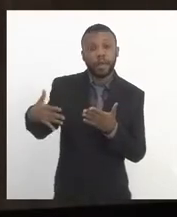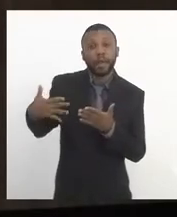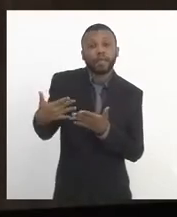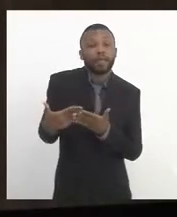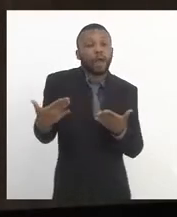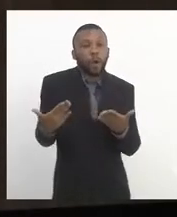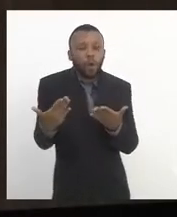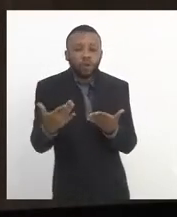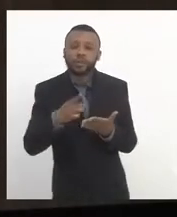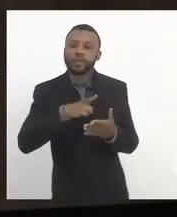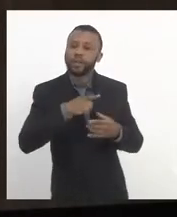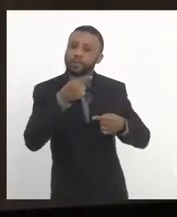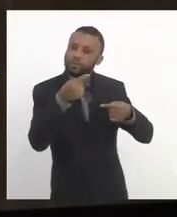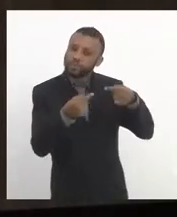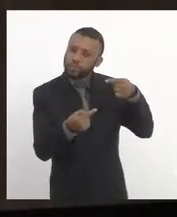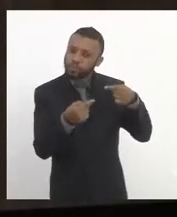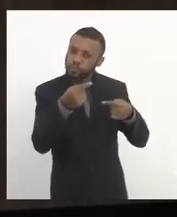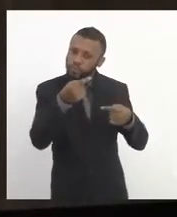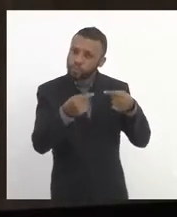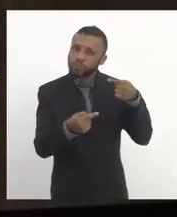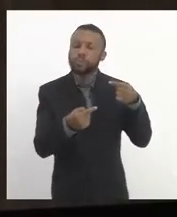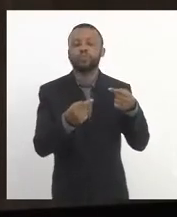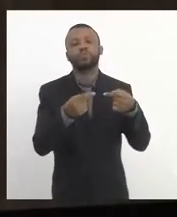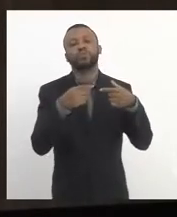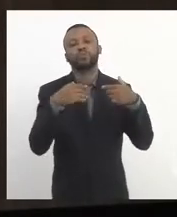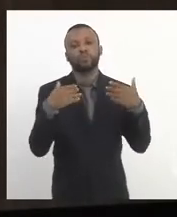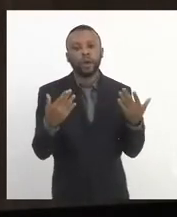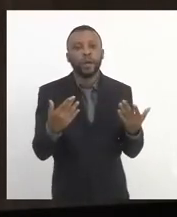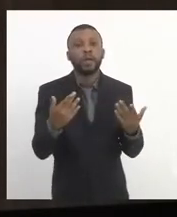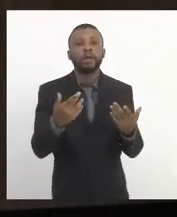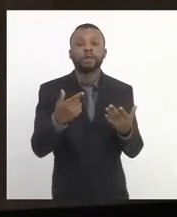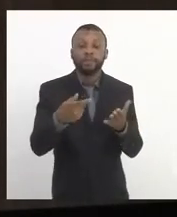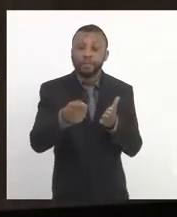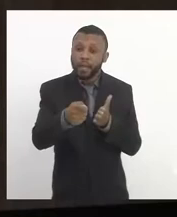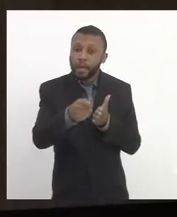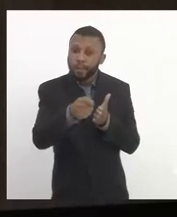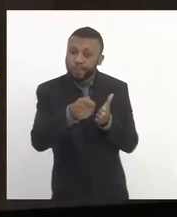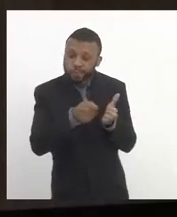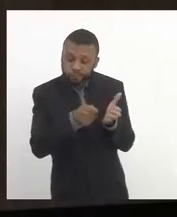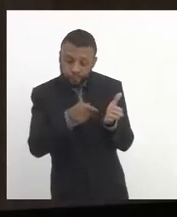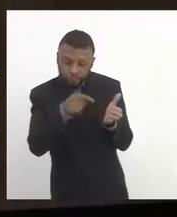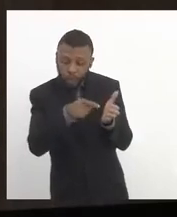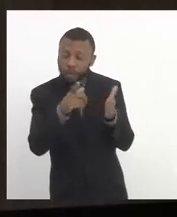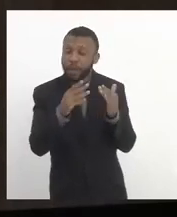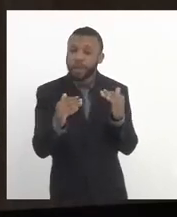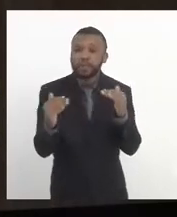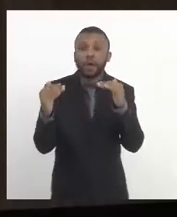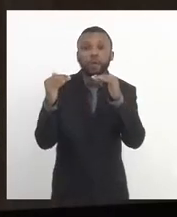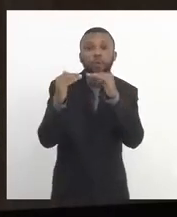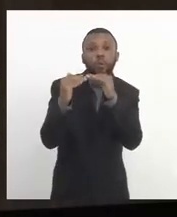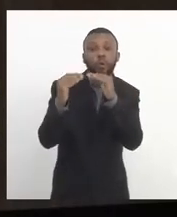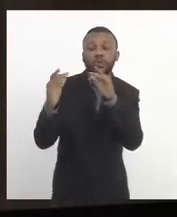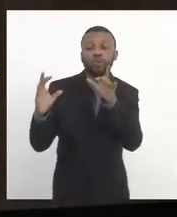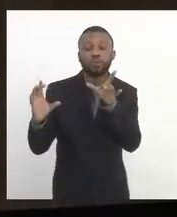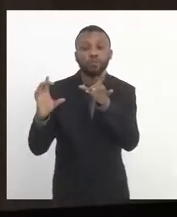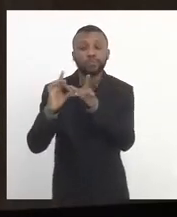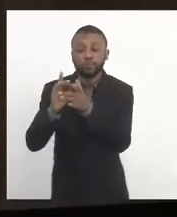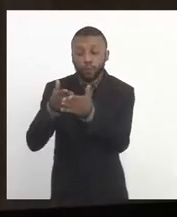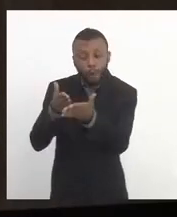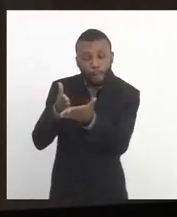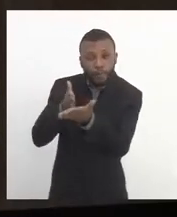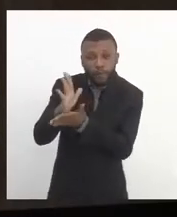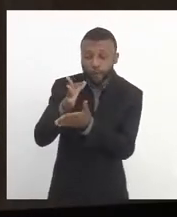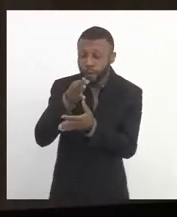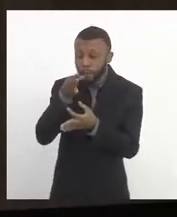né, para que faça que a regulamentação seja de acordo com aquilo que nós aprovamos aqui.